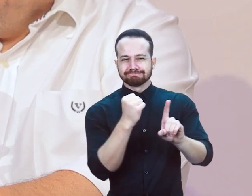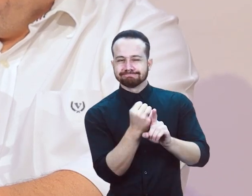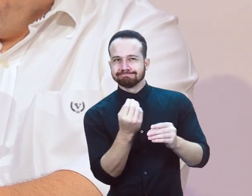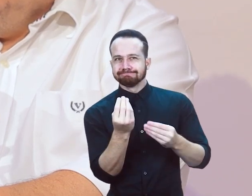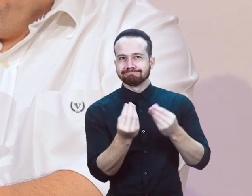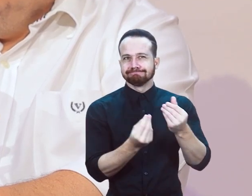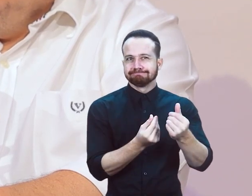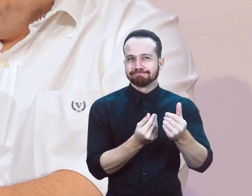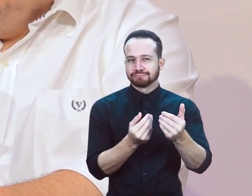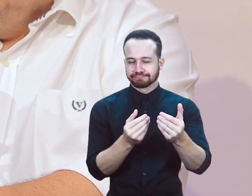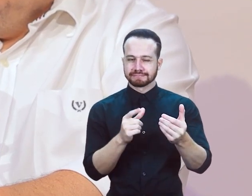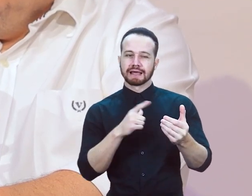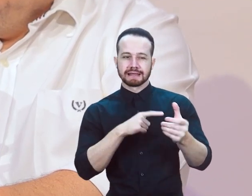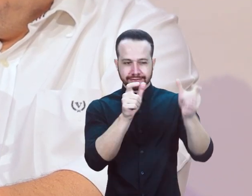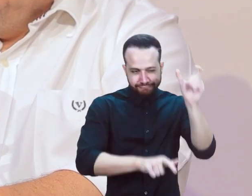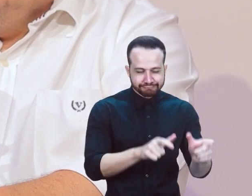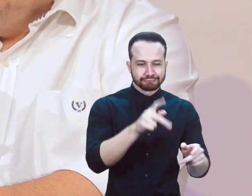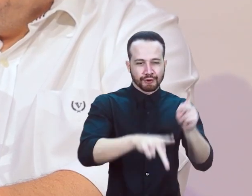sociedade branca,